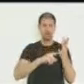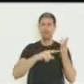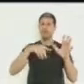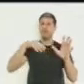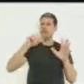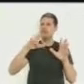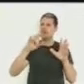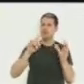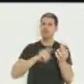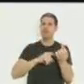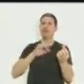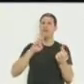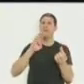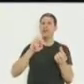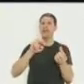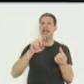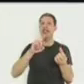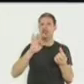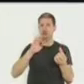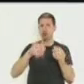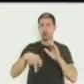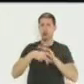que ajuda demais.